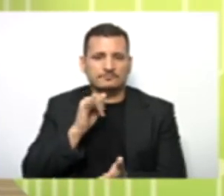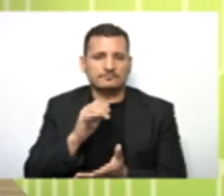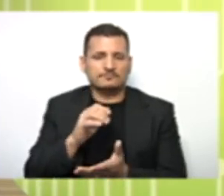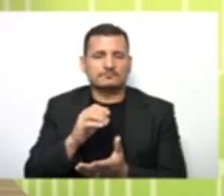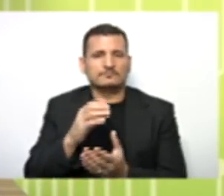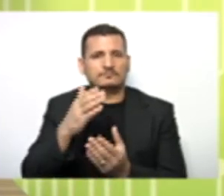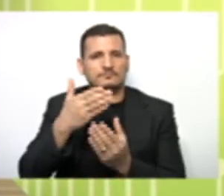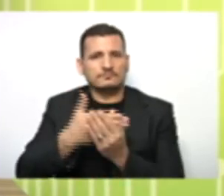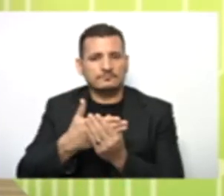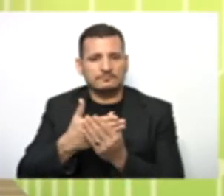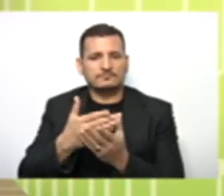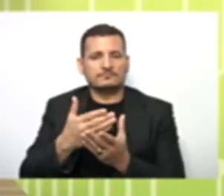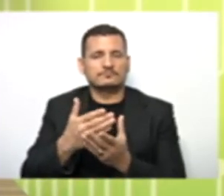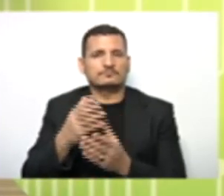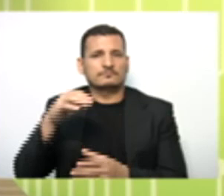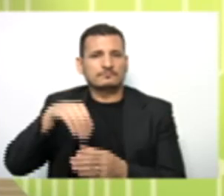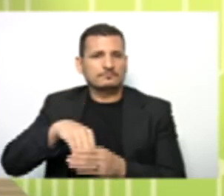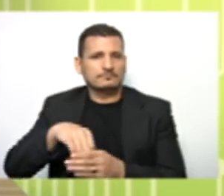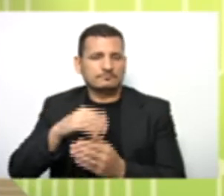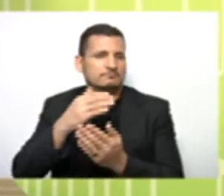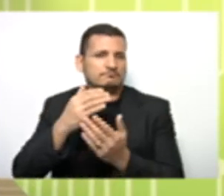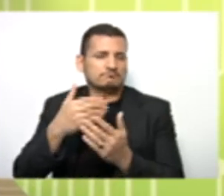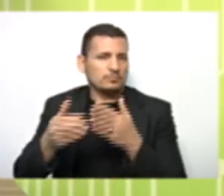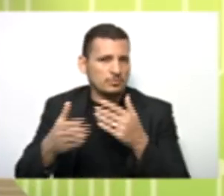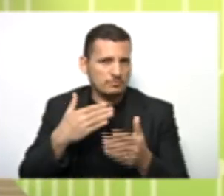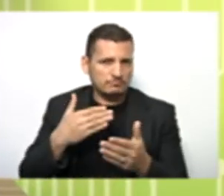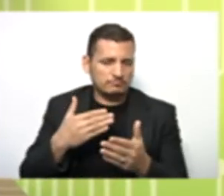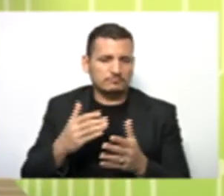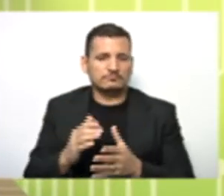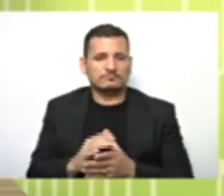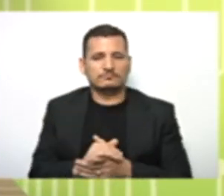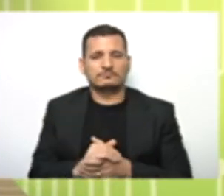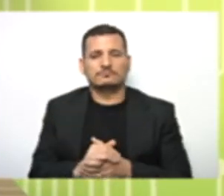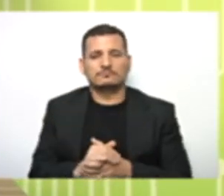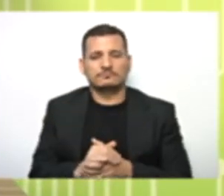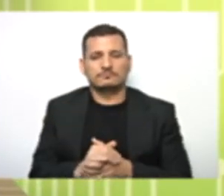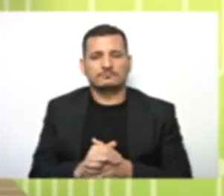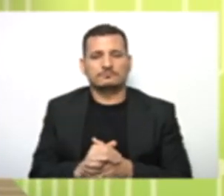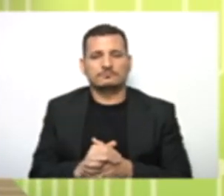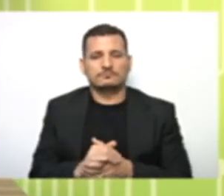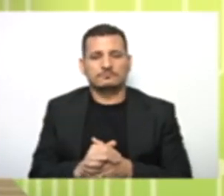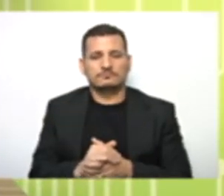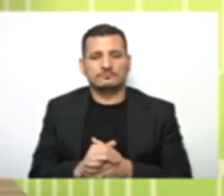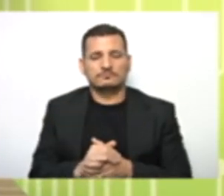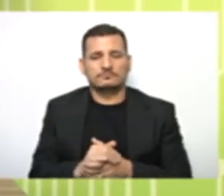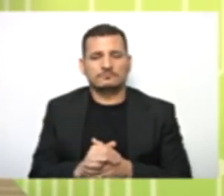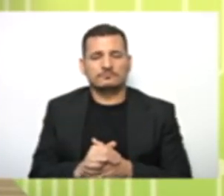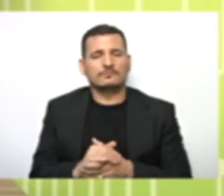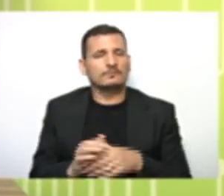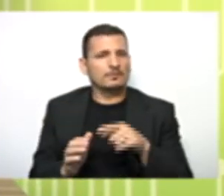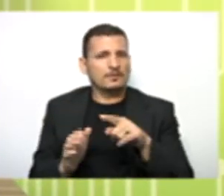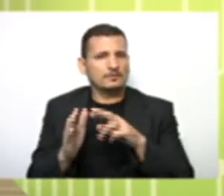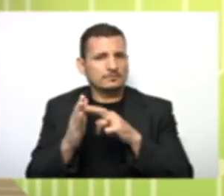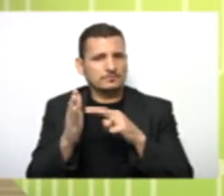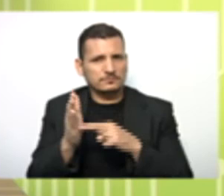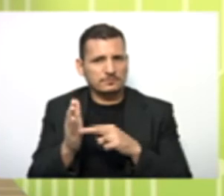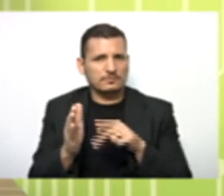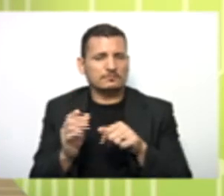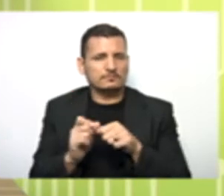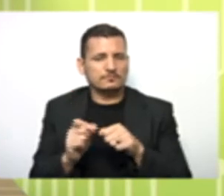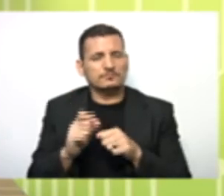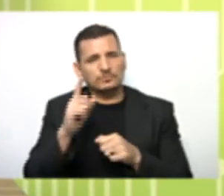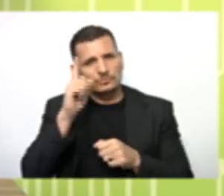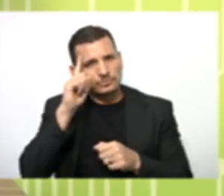dos arquivos em um diretório qualquer, dos arquivos que estão gravados no disco. E que essa instrução ela é feita todo